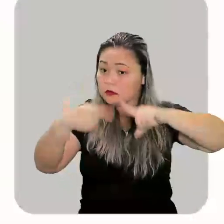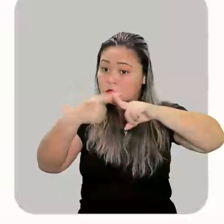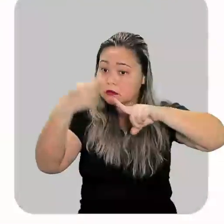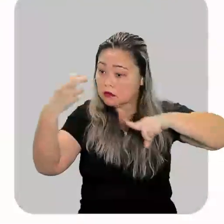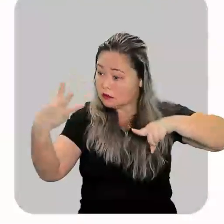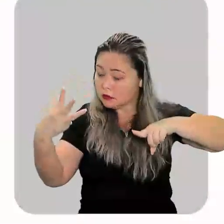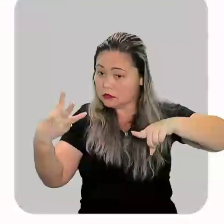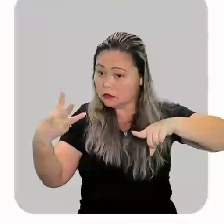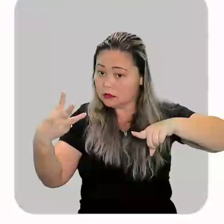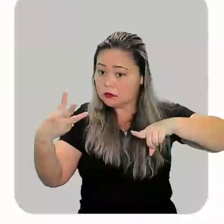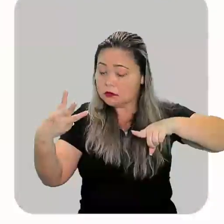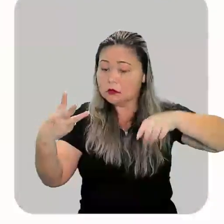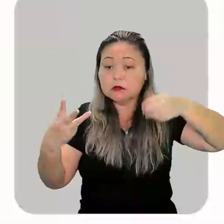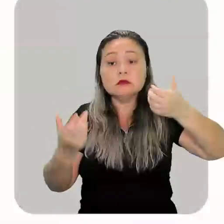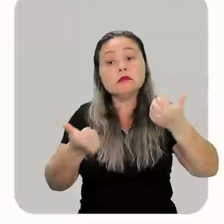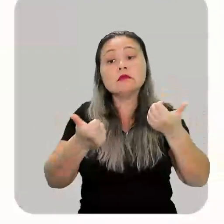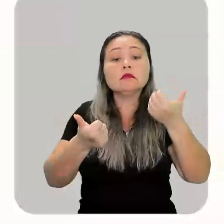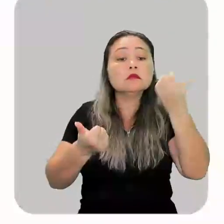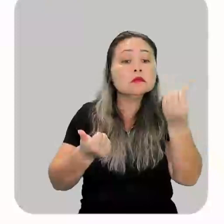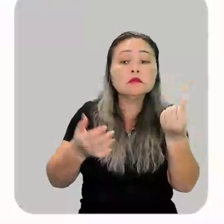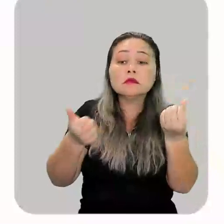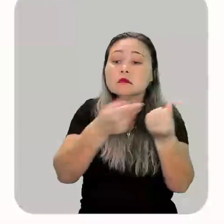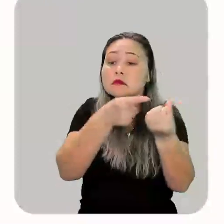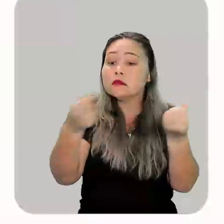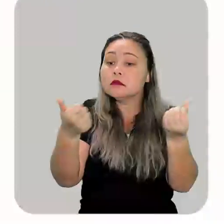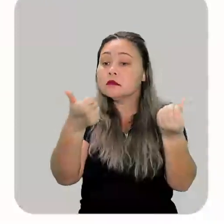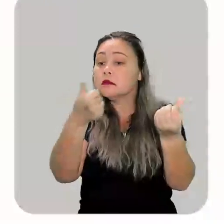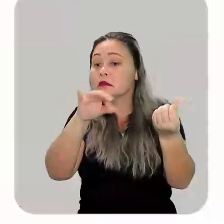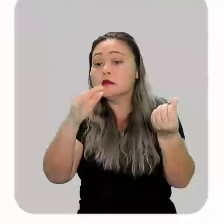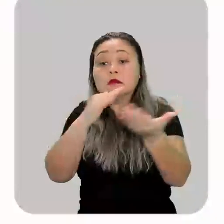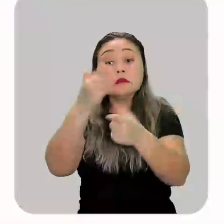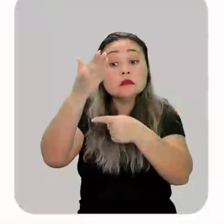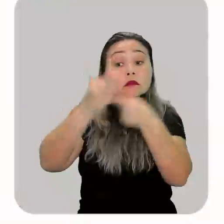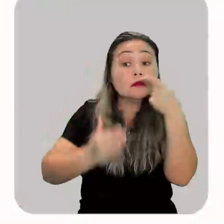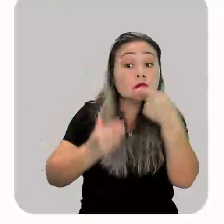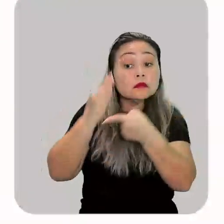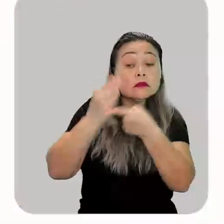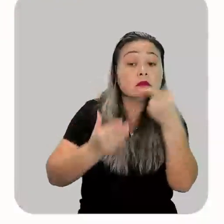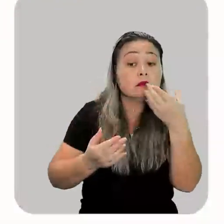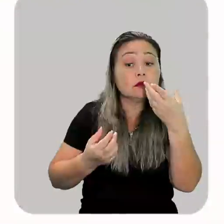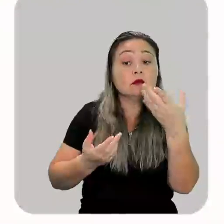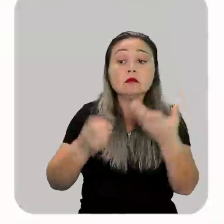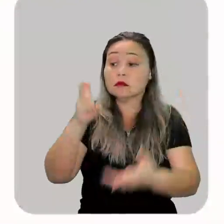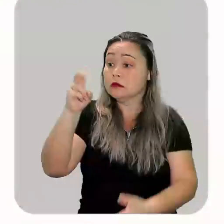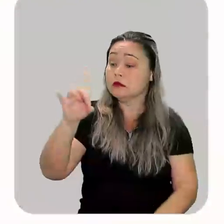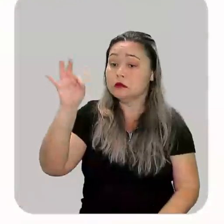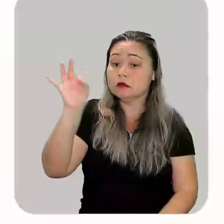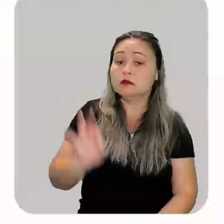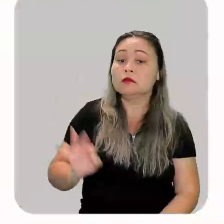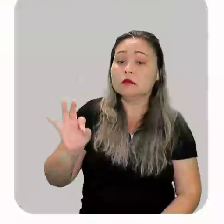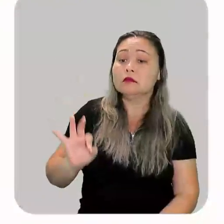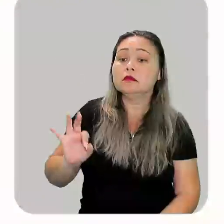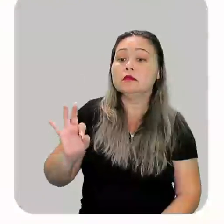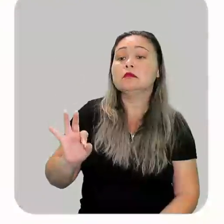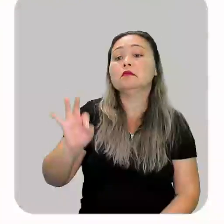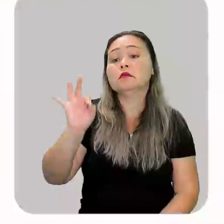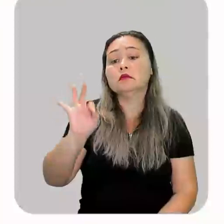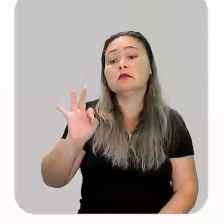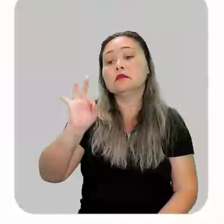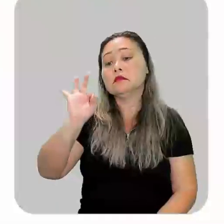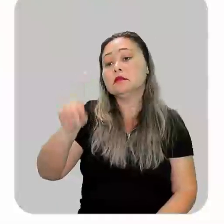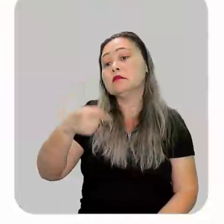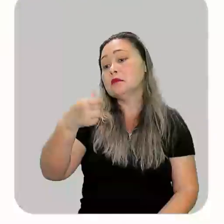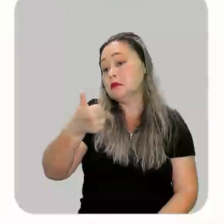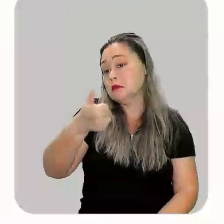3. 6 é 100% e 3 é a metade, 50%. Então, excedeu quanto? 100